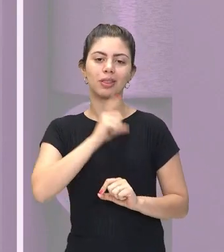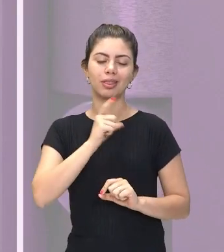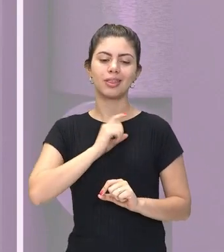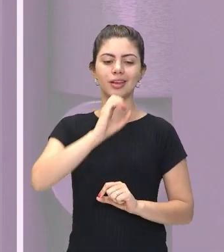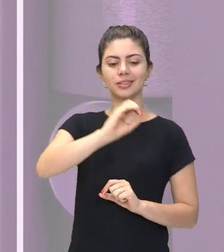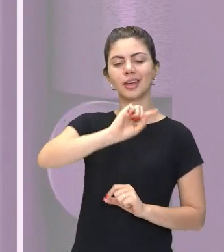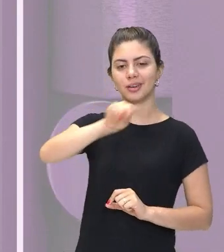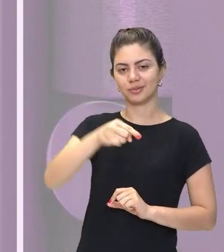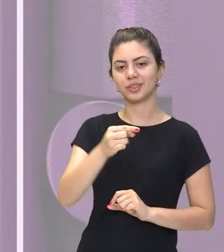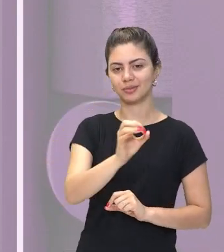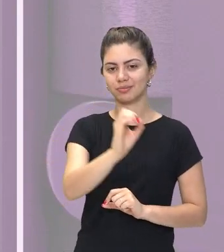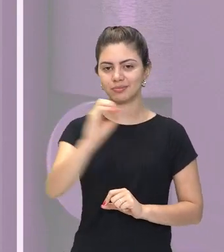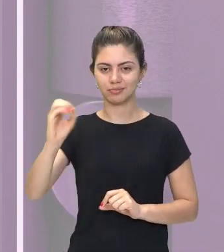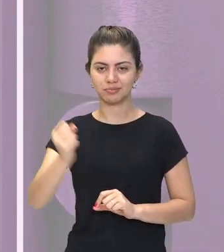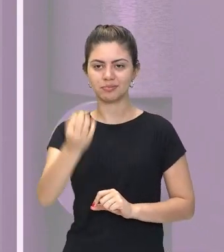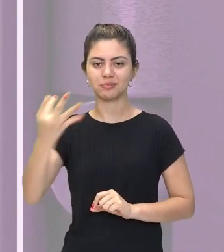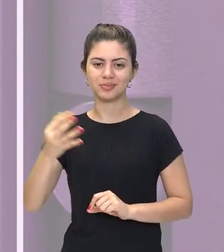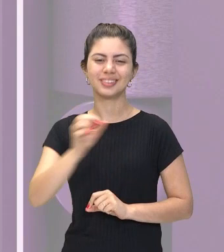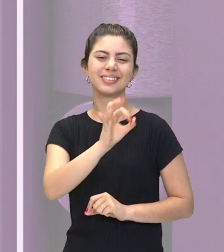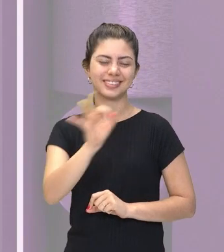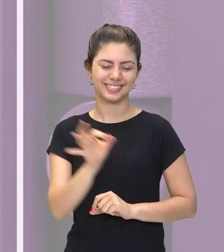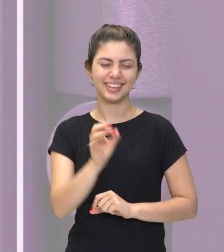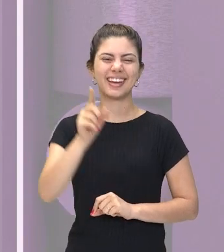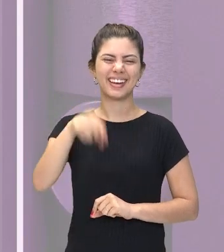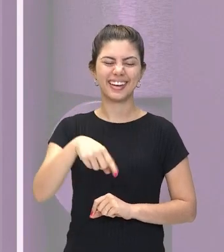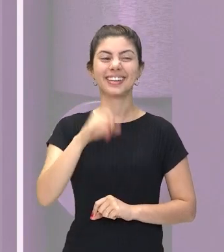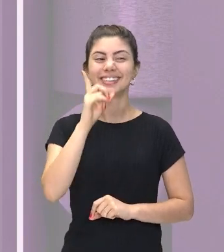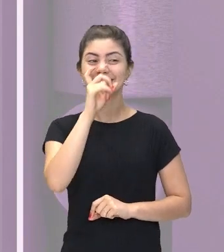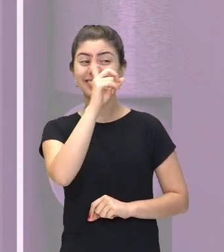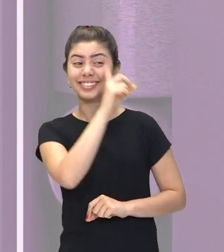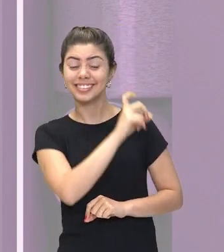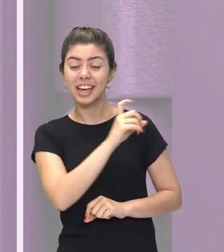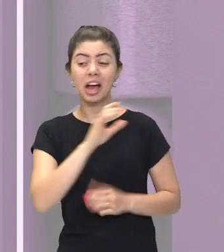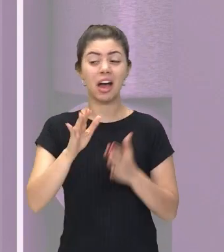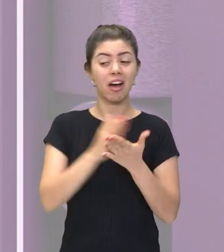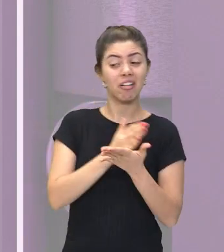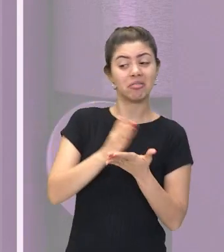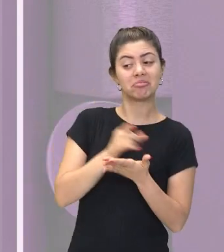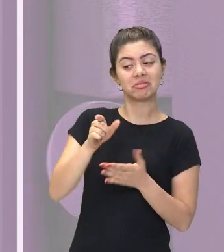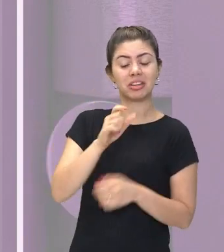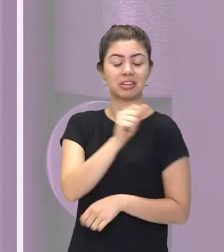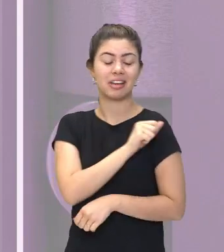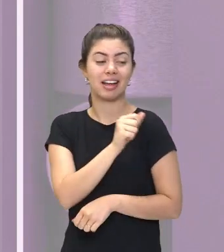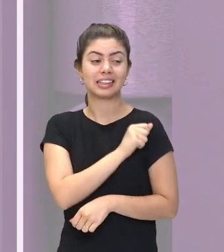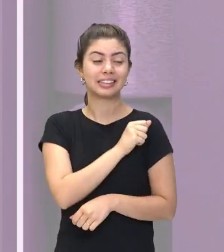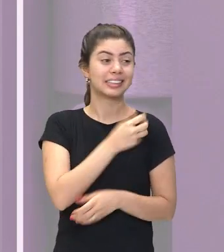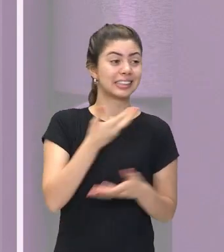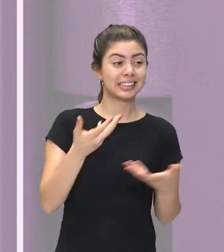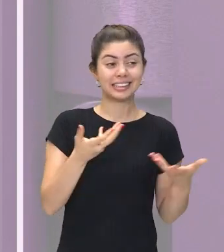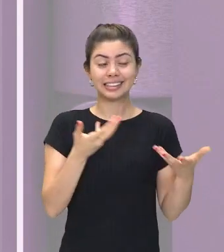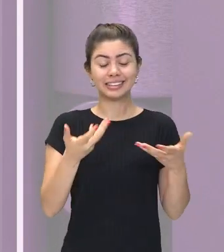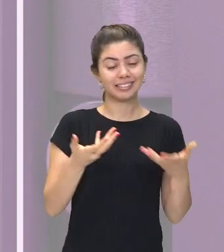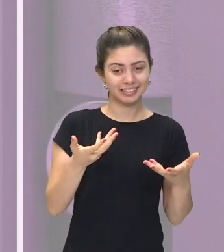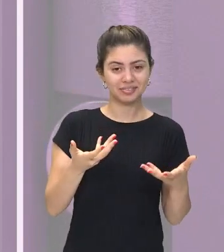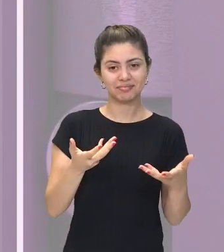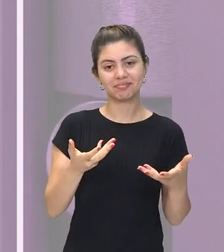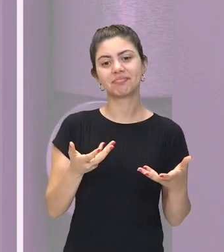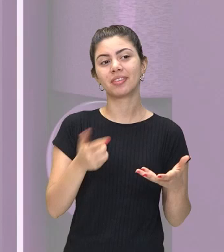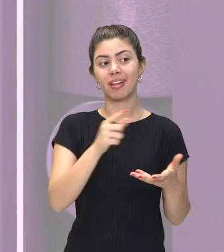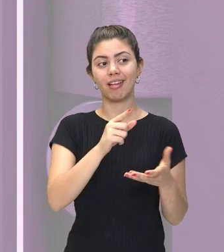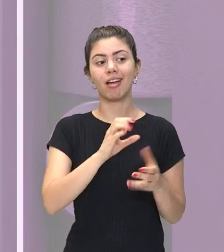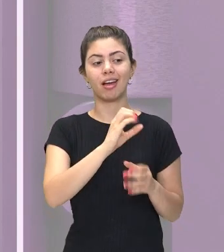É exatamente aquela dor de cabeça, aquele pesadelo para muitos alunos que é efetuar as operações com os